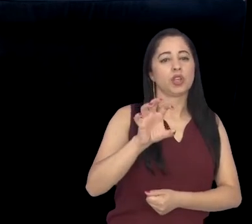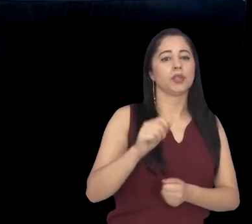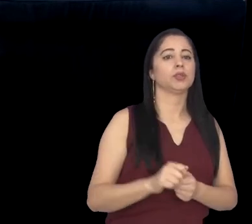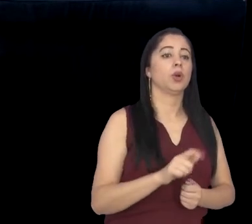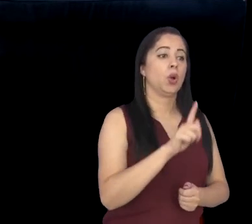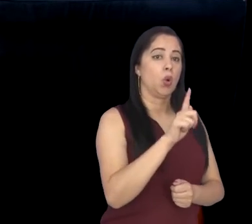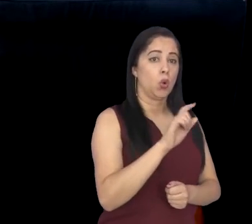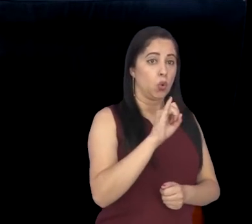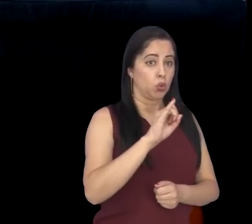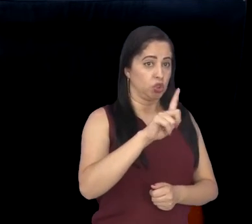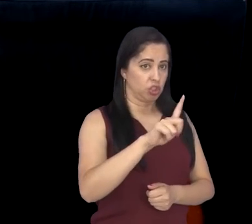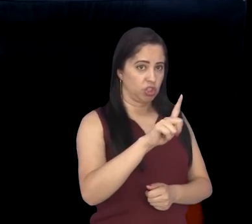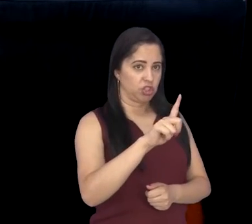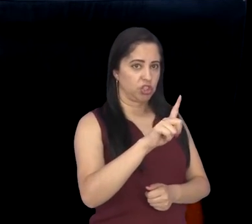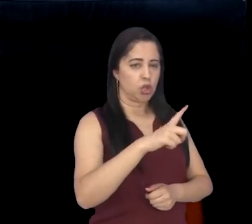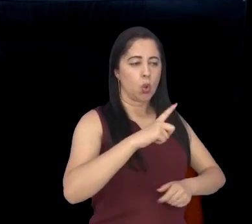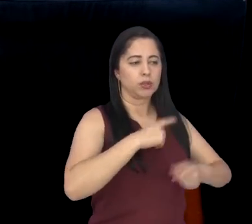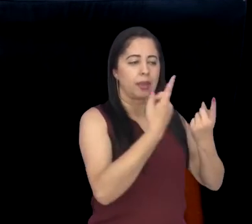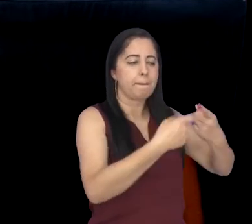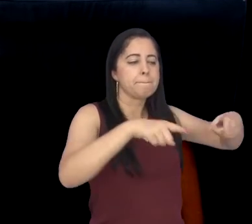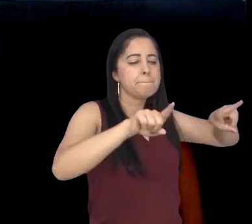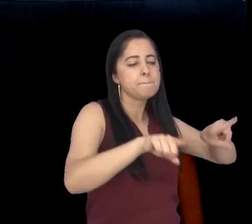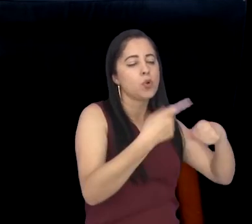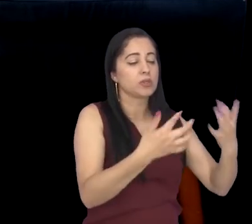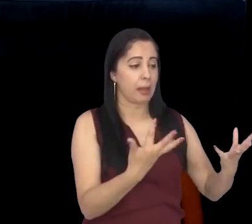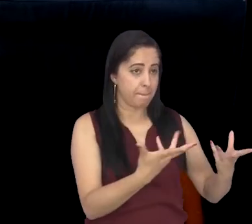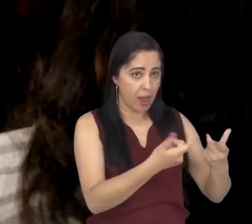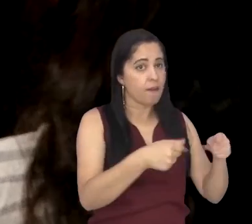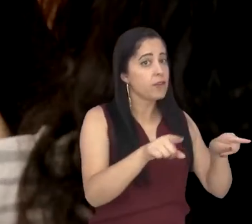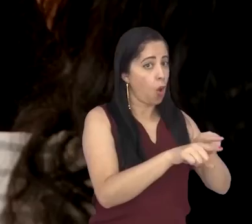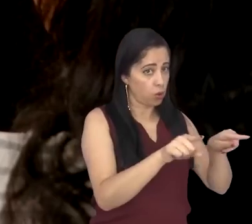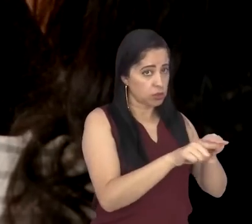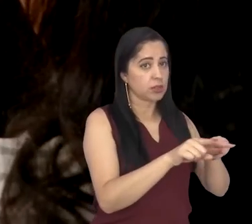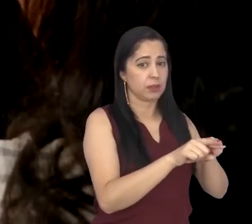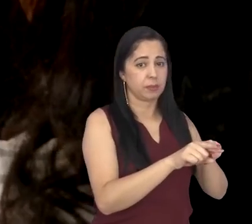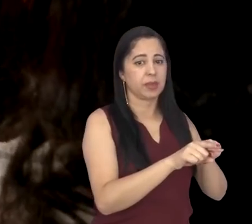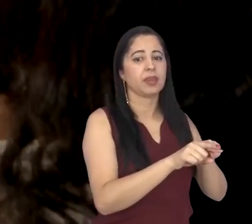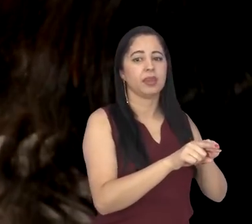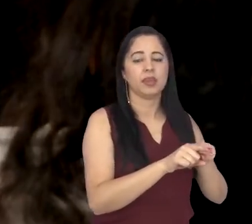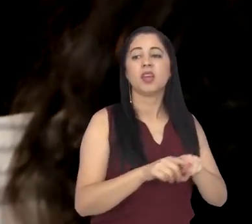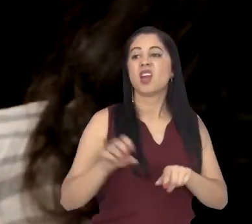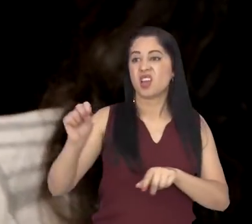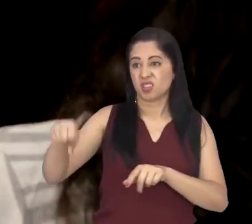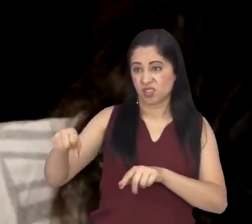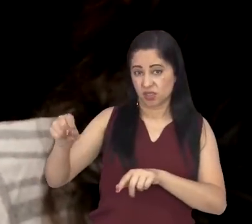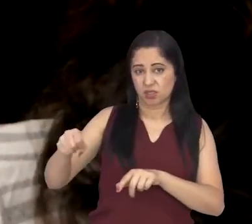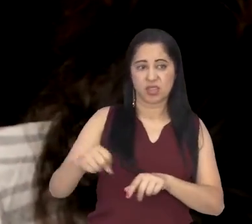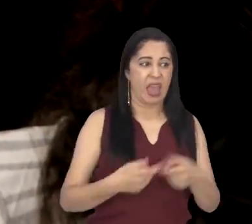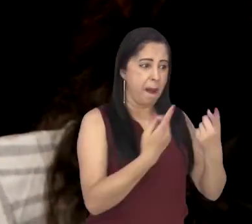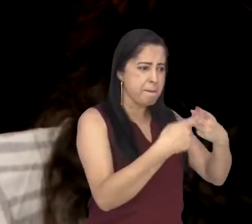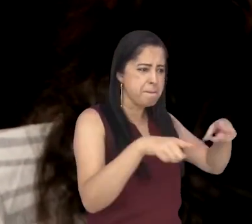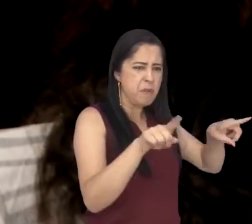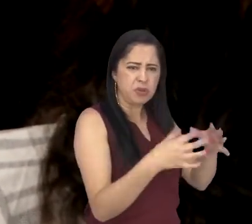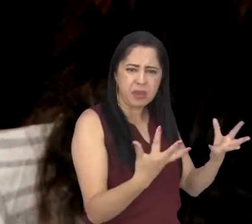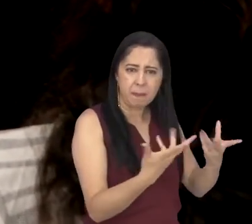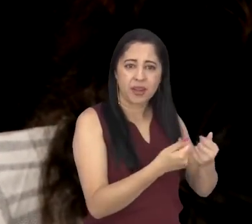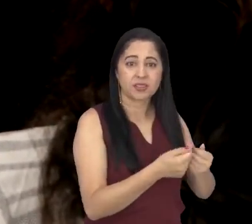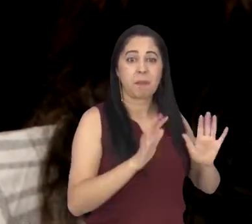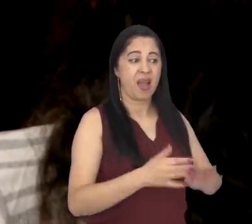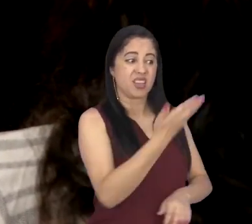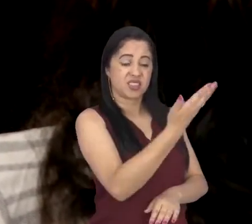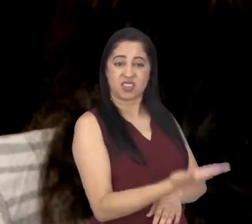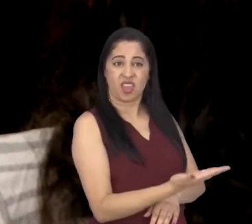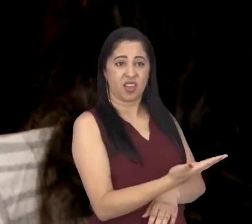é musicalidade pura. Não, as letras, as canções do Gil são fantásticas também. Mas o Gil, por